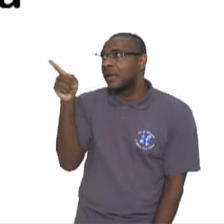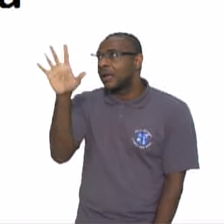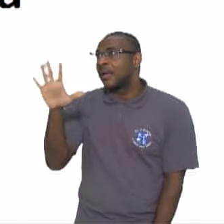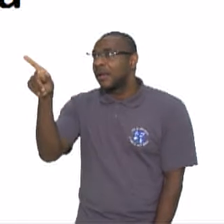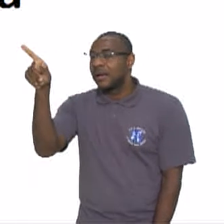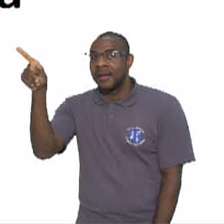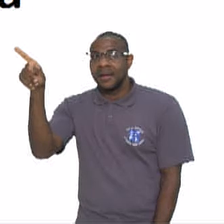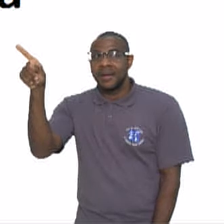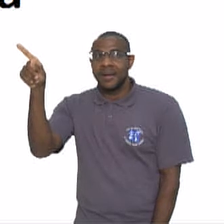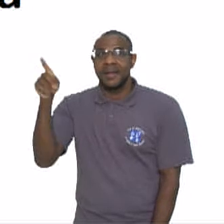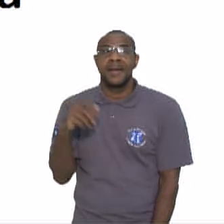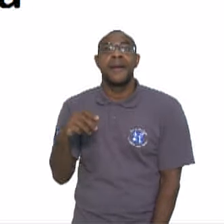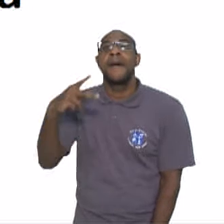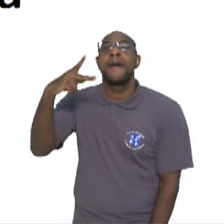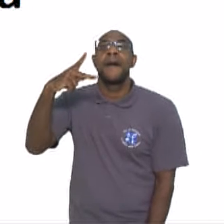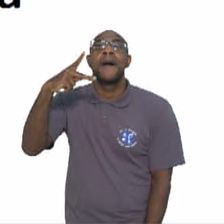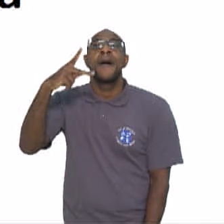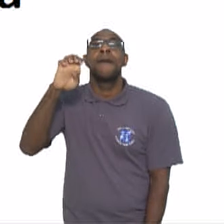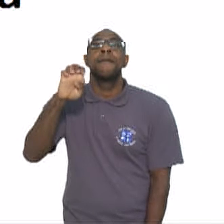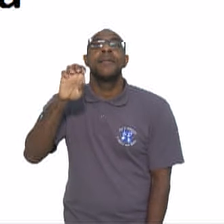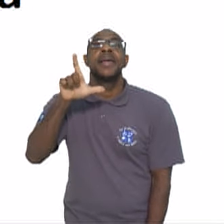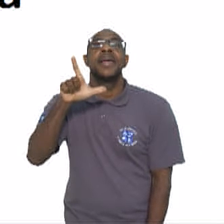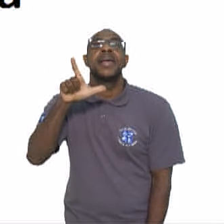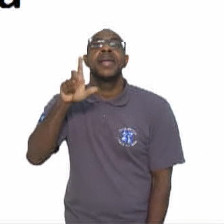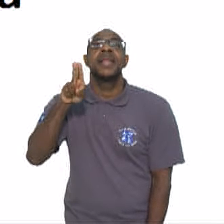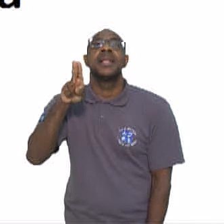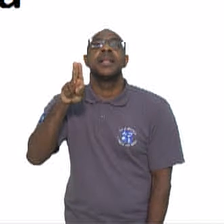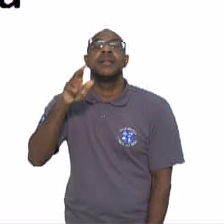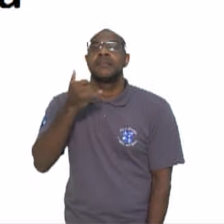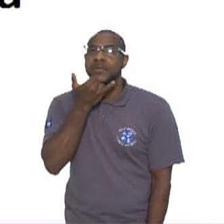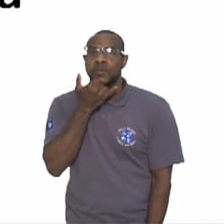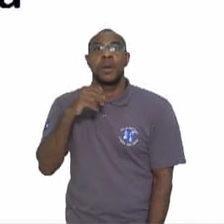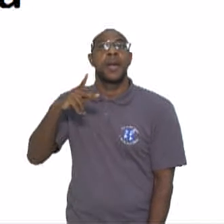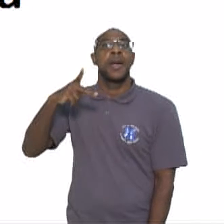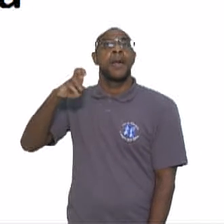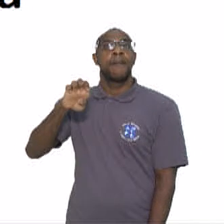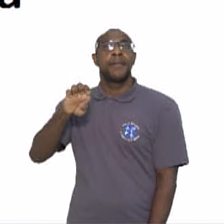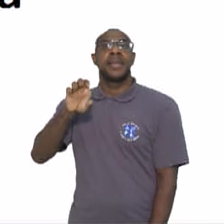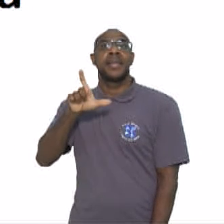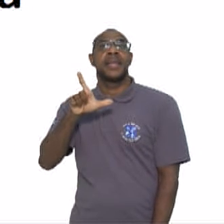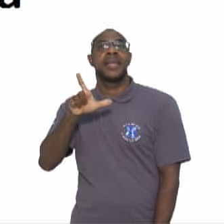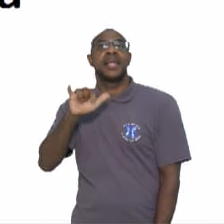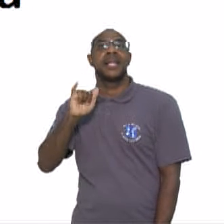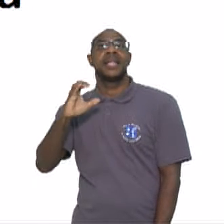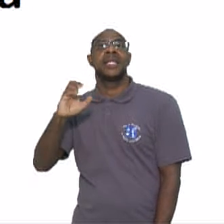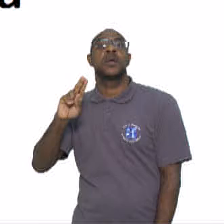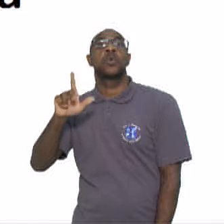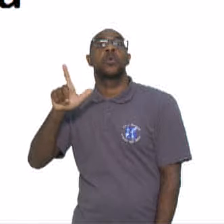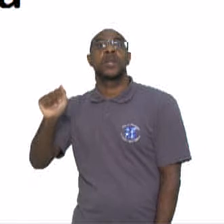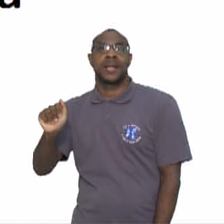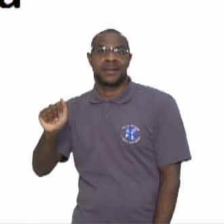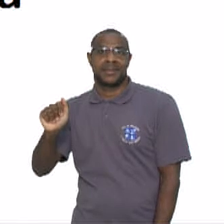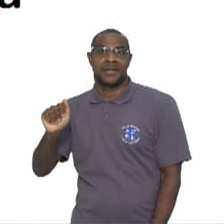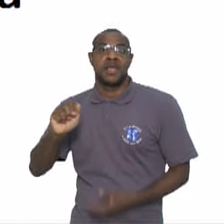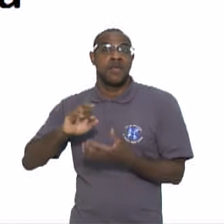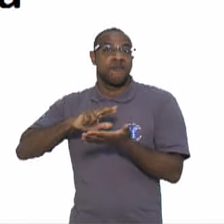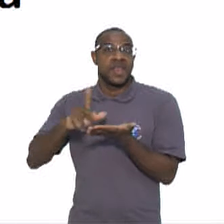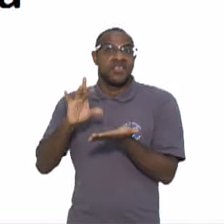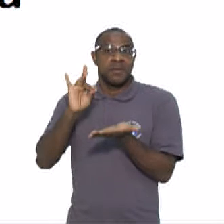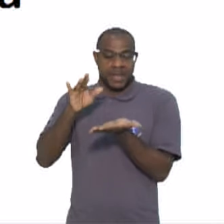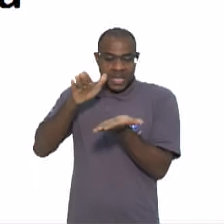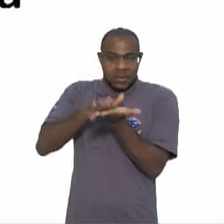Nessa película, a gente contém um material que ele é fotossensível, ou seja, é como uma fotografia,